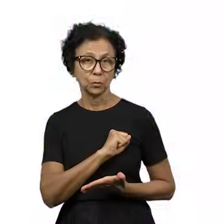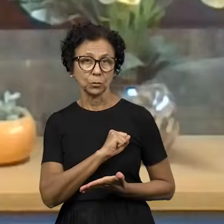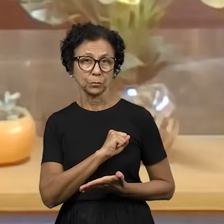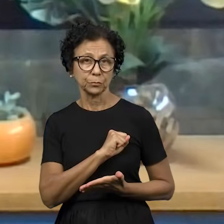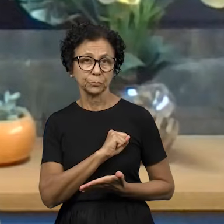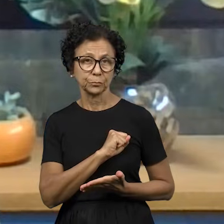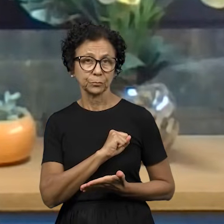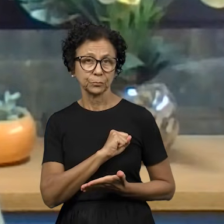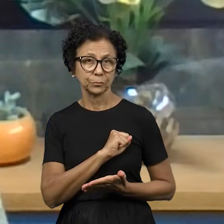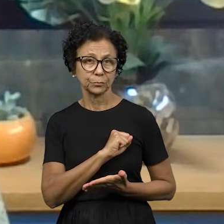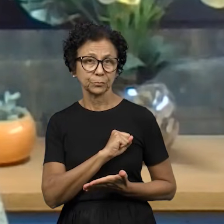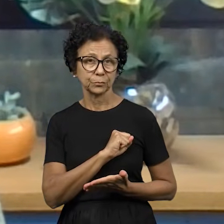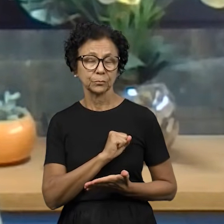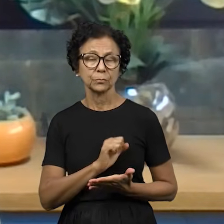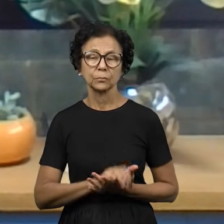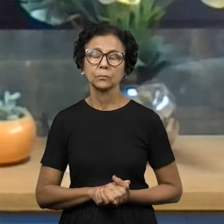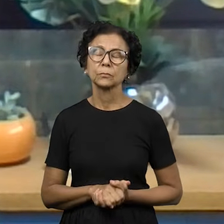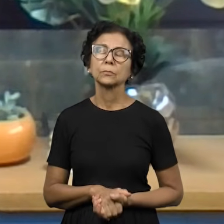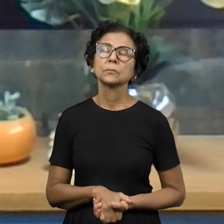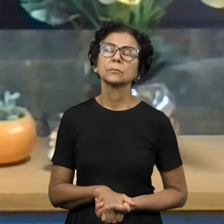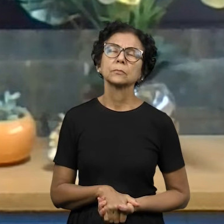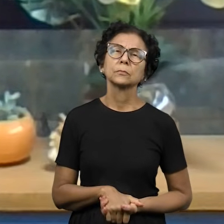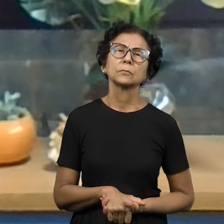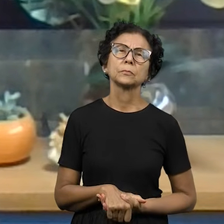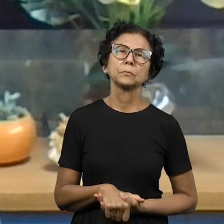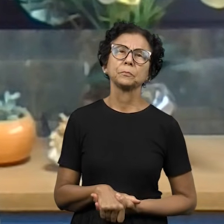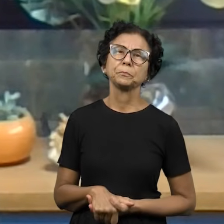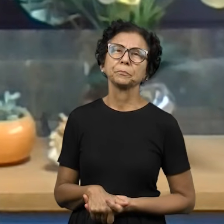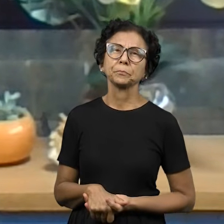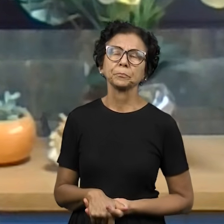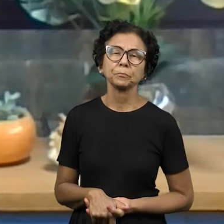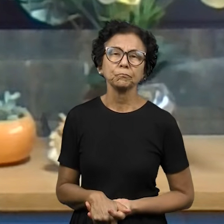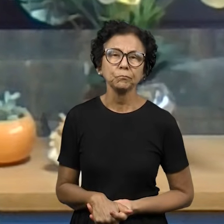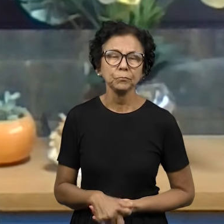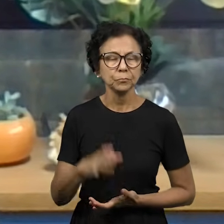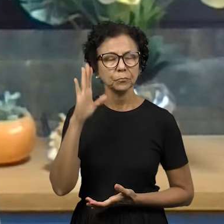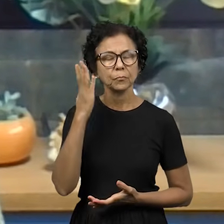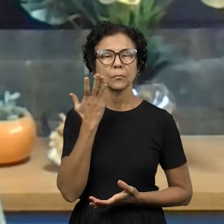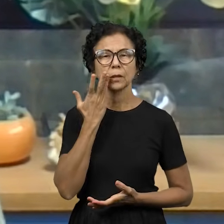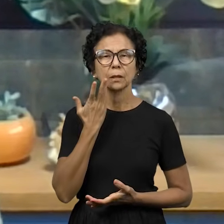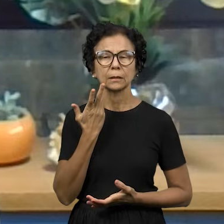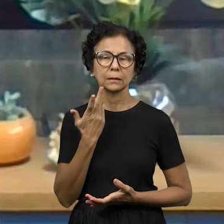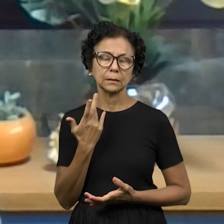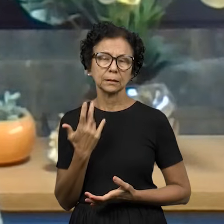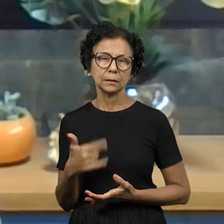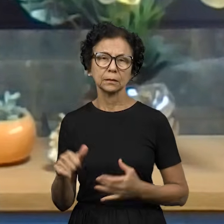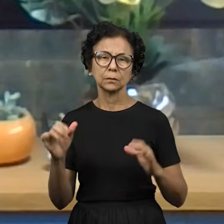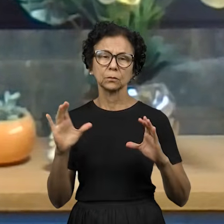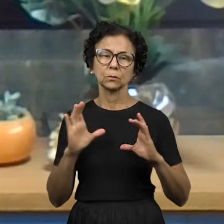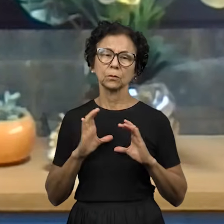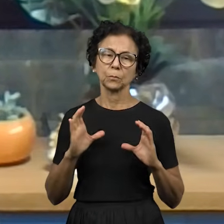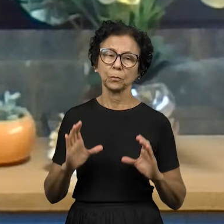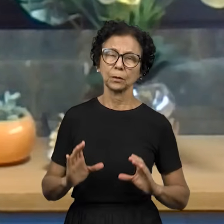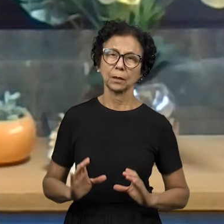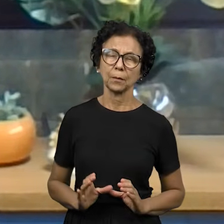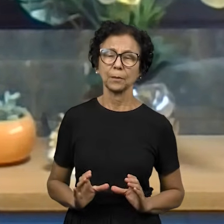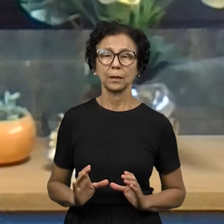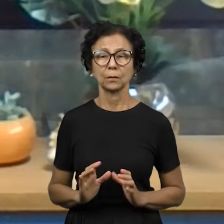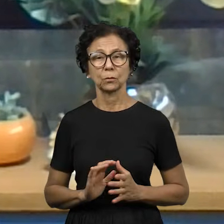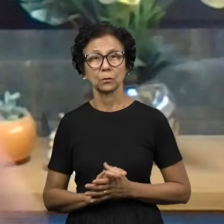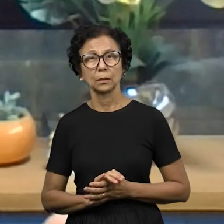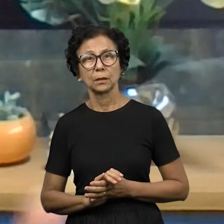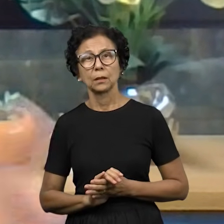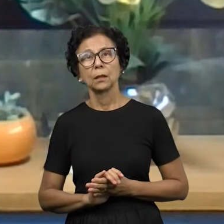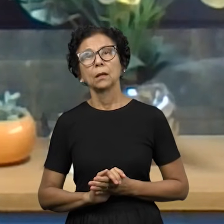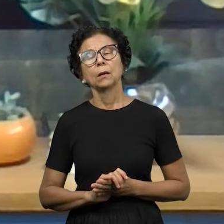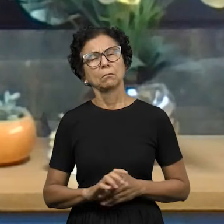orientar? Pessoas, né, principalmente crianças, com comportamento disruptivo, aquelas crianças que têm muita dificuldade,